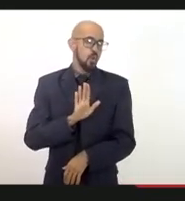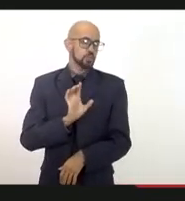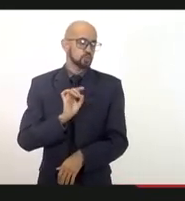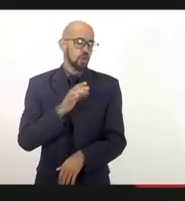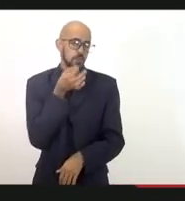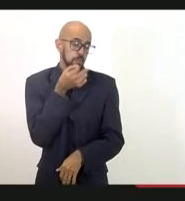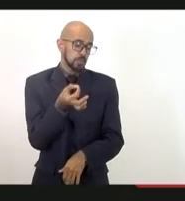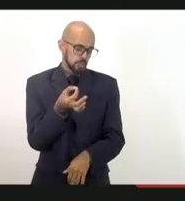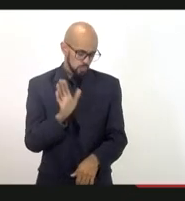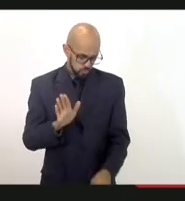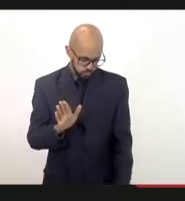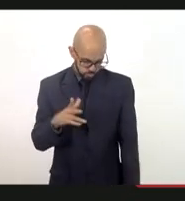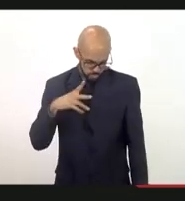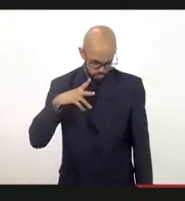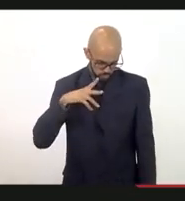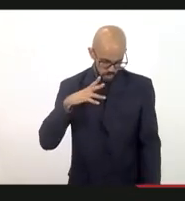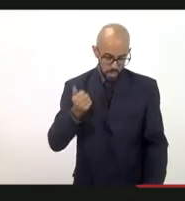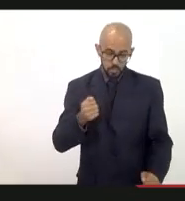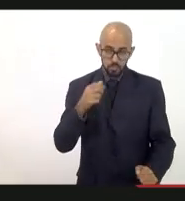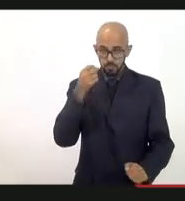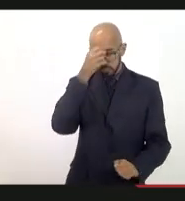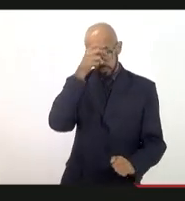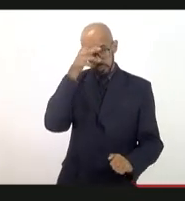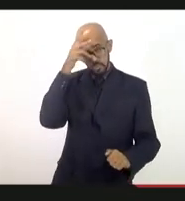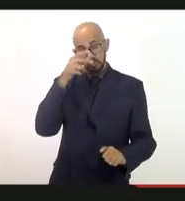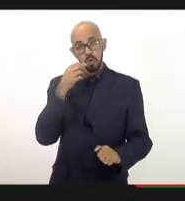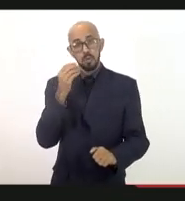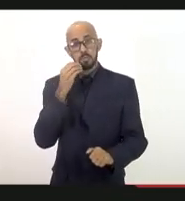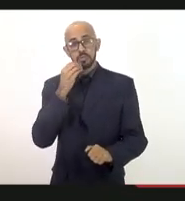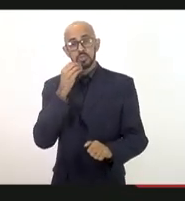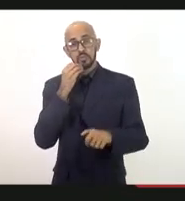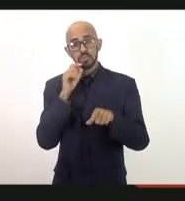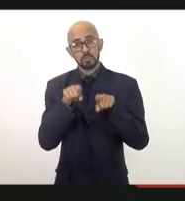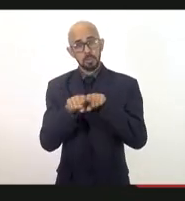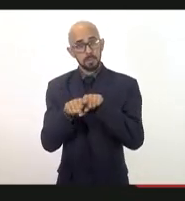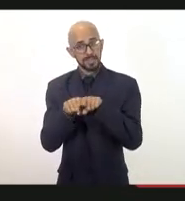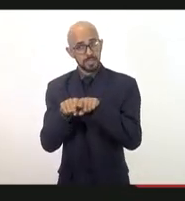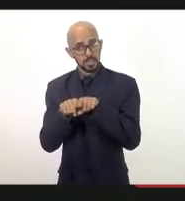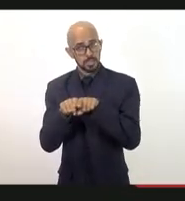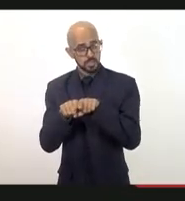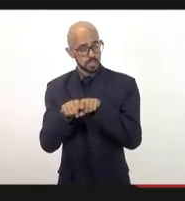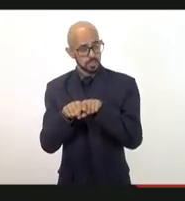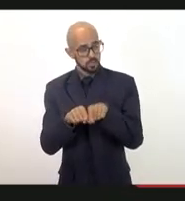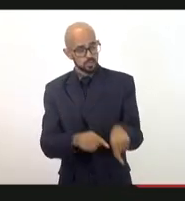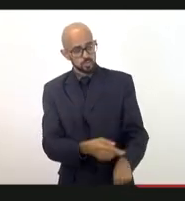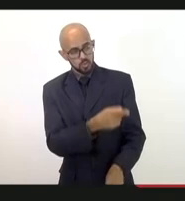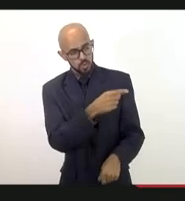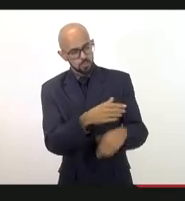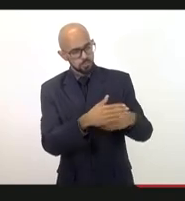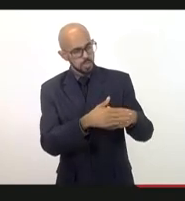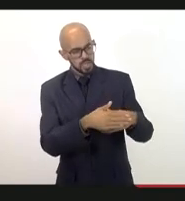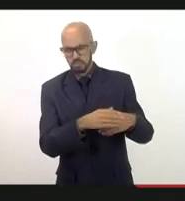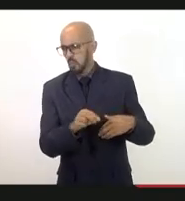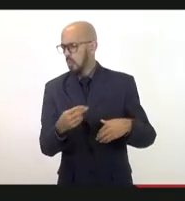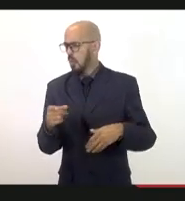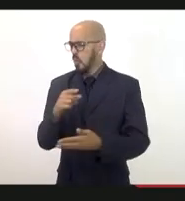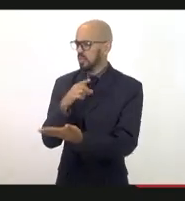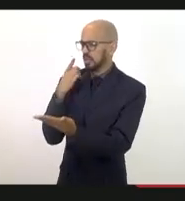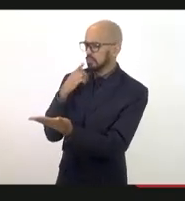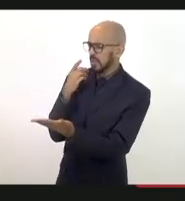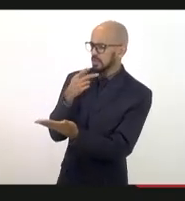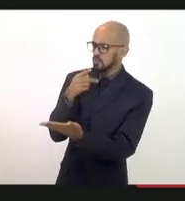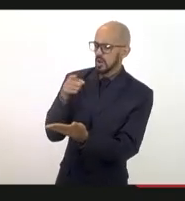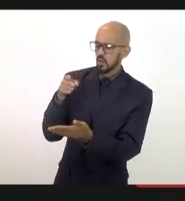O município poderia fazer uma parceria, que já foi dito aqui, não sei se foi pelo senhor, pela deputada Marta Rocha, a